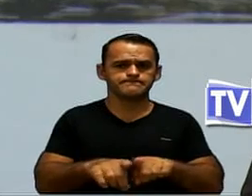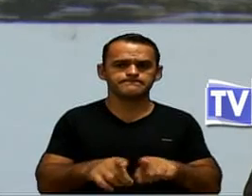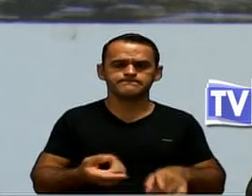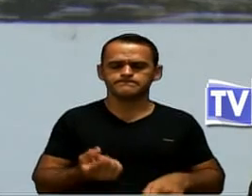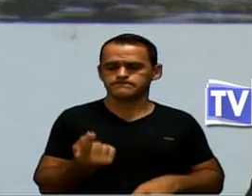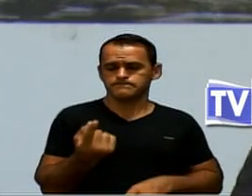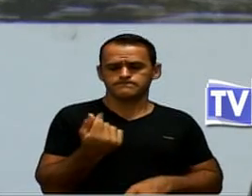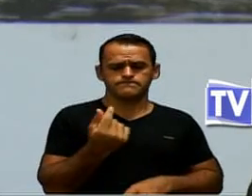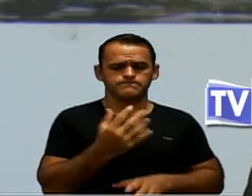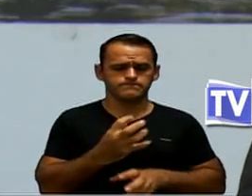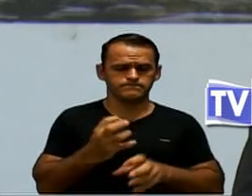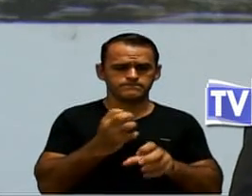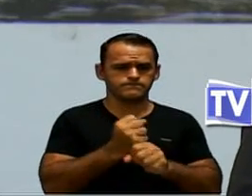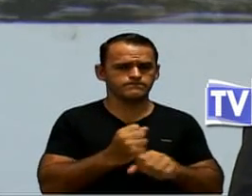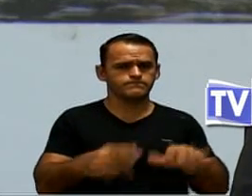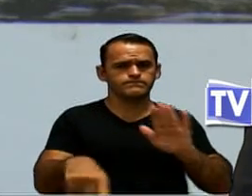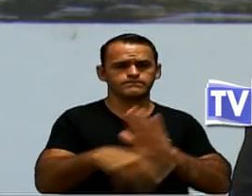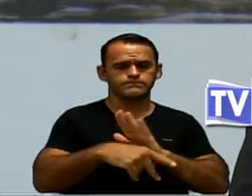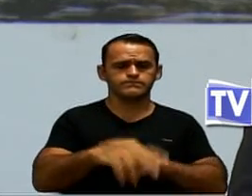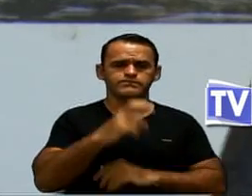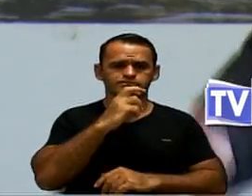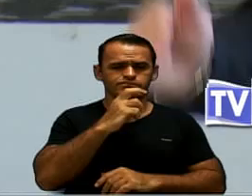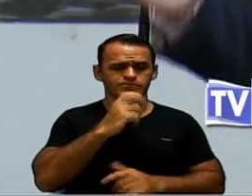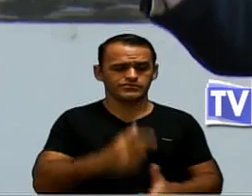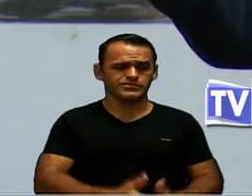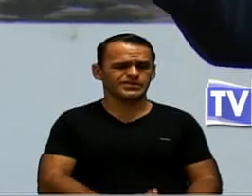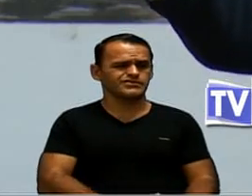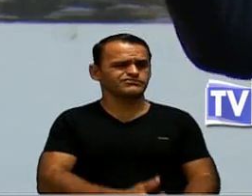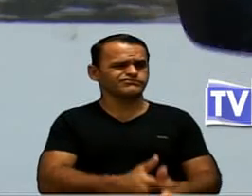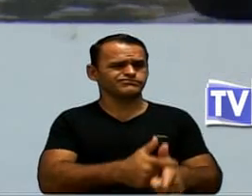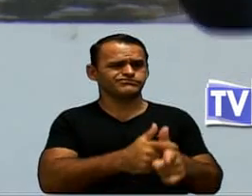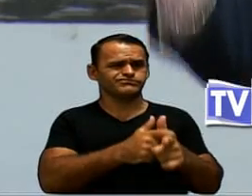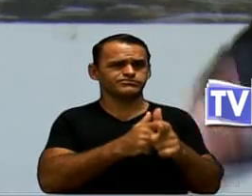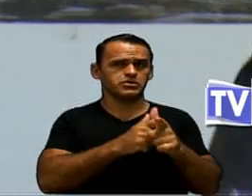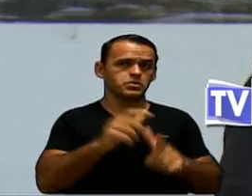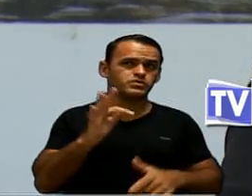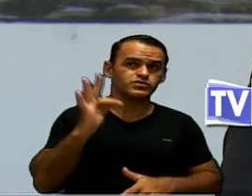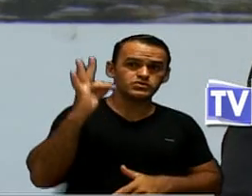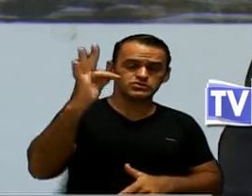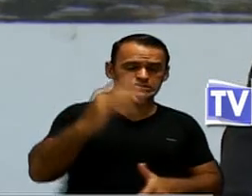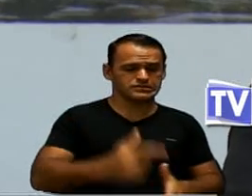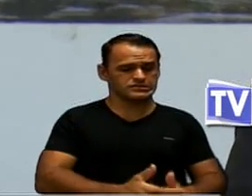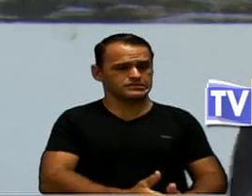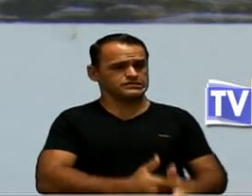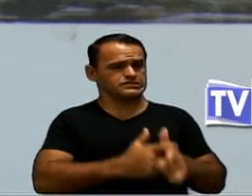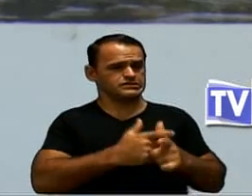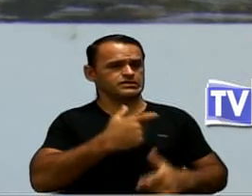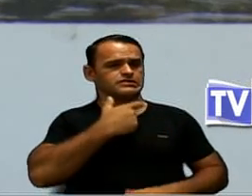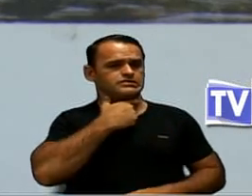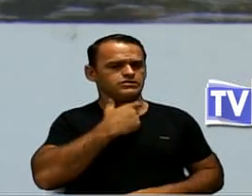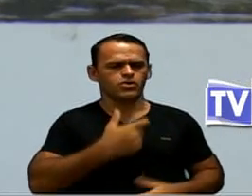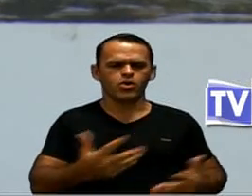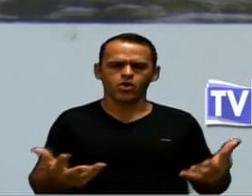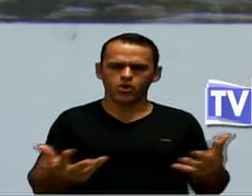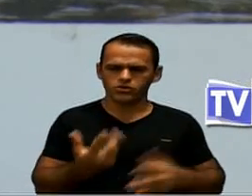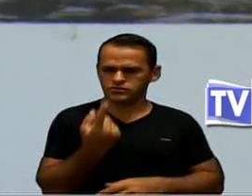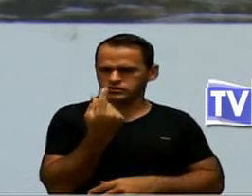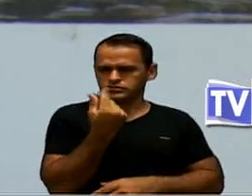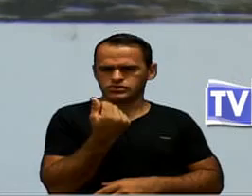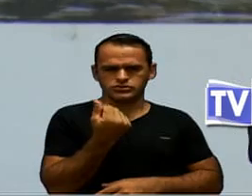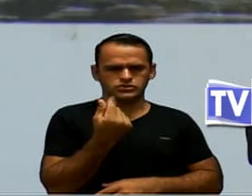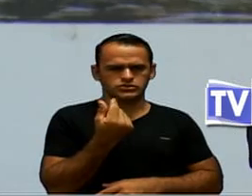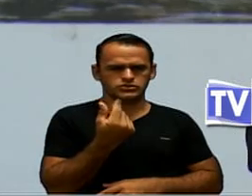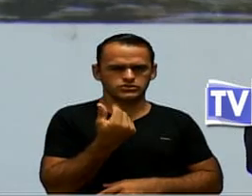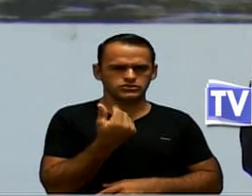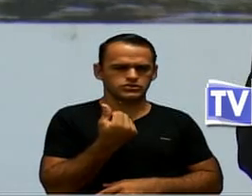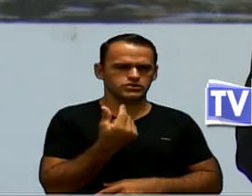de Sorocaba, porque nós estamos endividando a cidade para gerações futuras. Hoje, no orçamento atual, nós